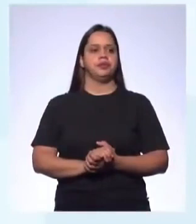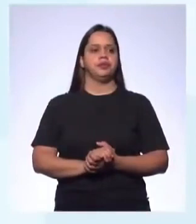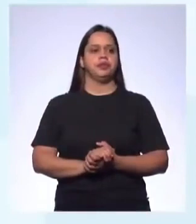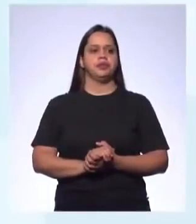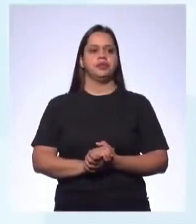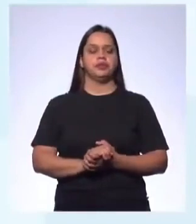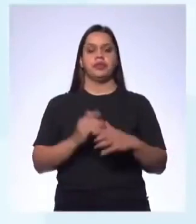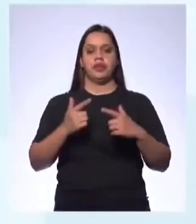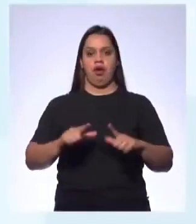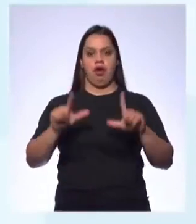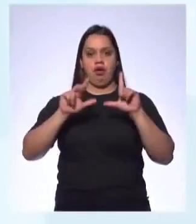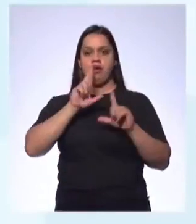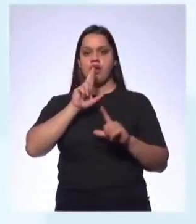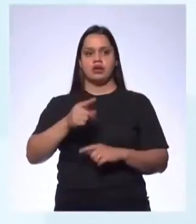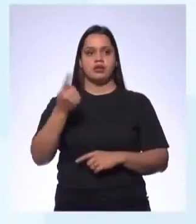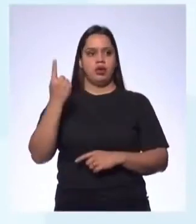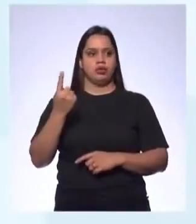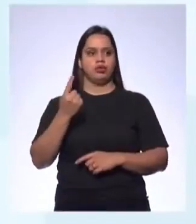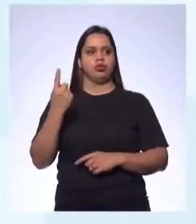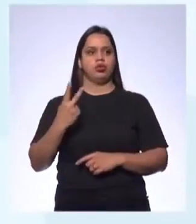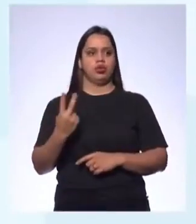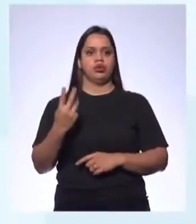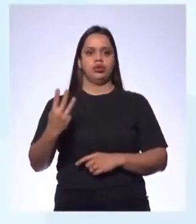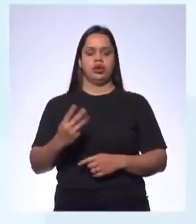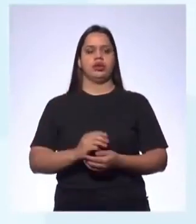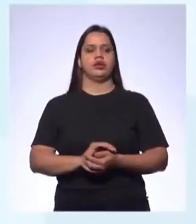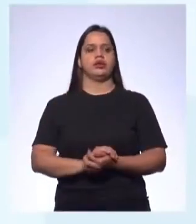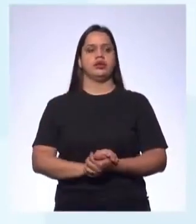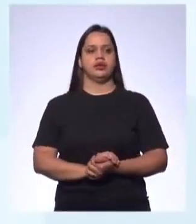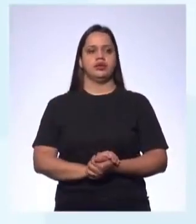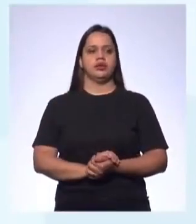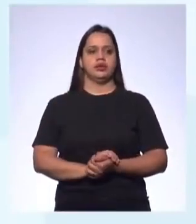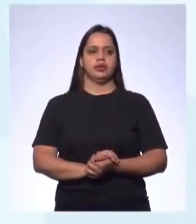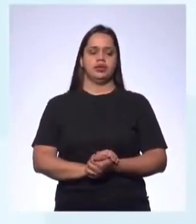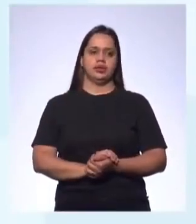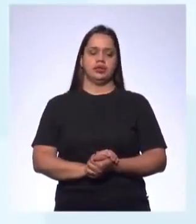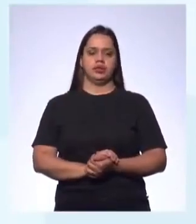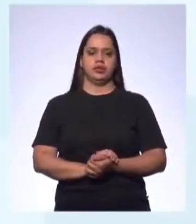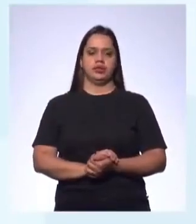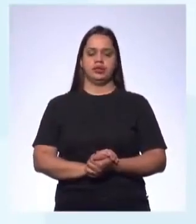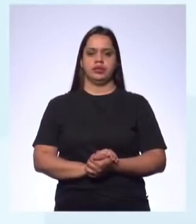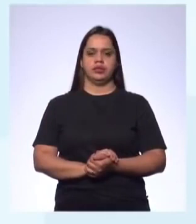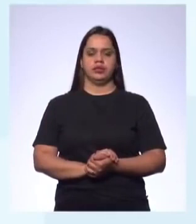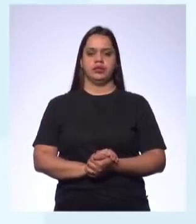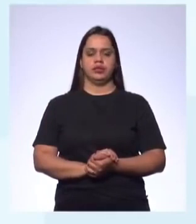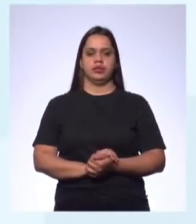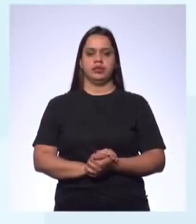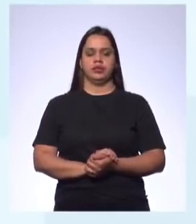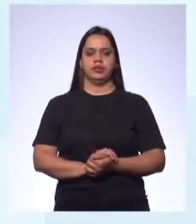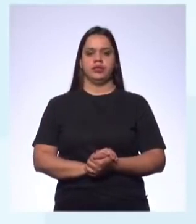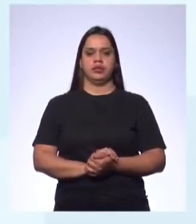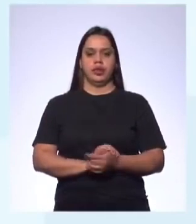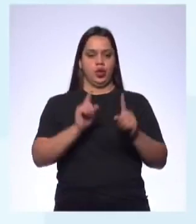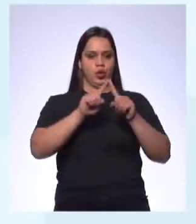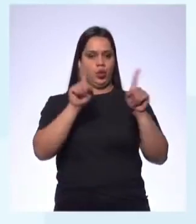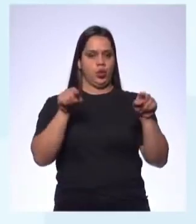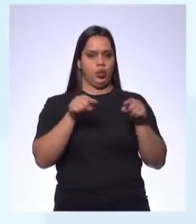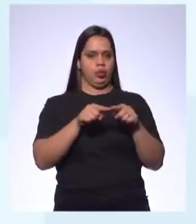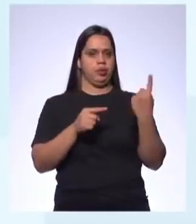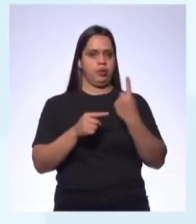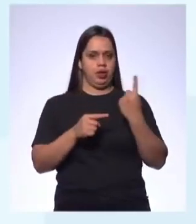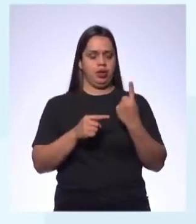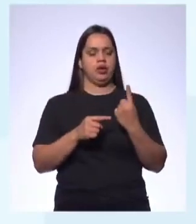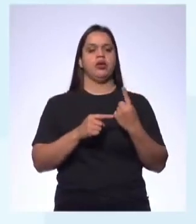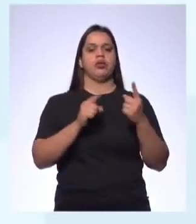lá na tela. What are their names? Their names are João e Sara. Estava lá na primeira quadrinho do HQ,